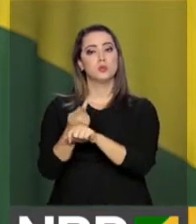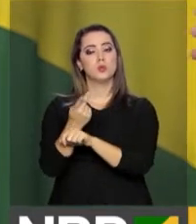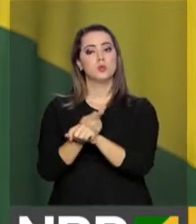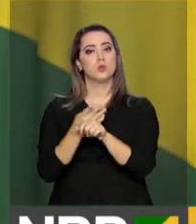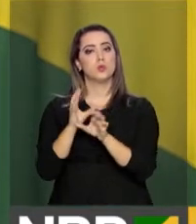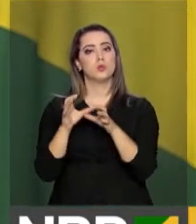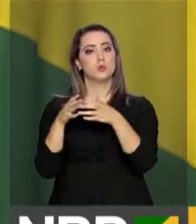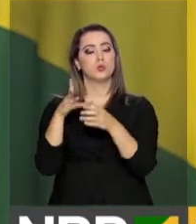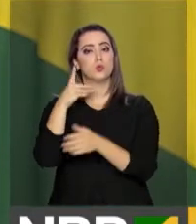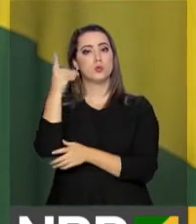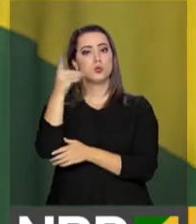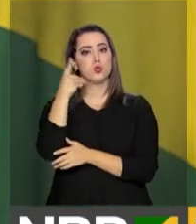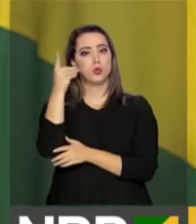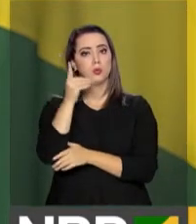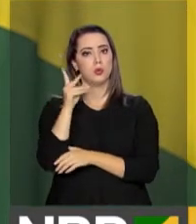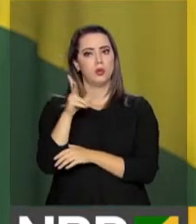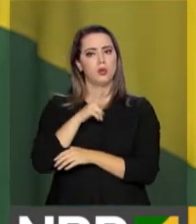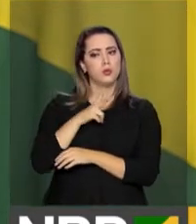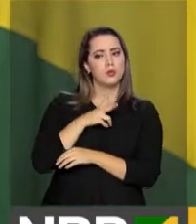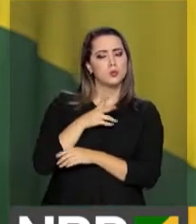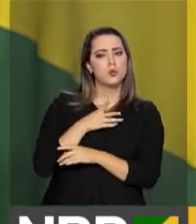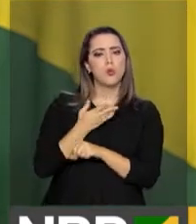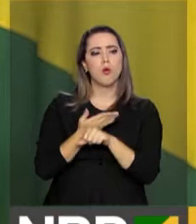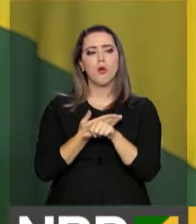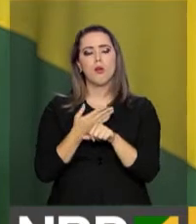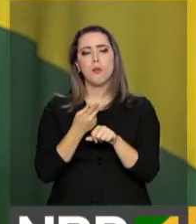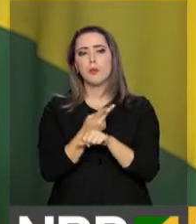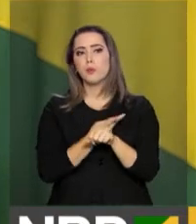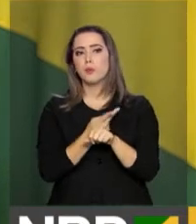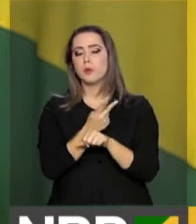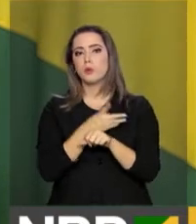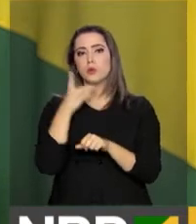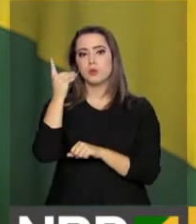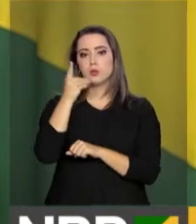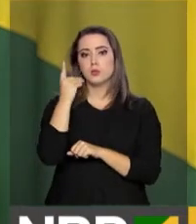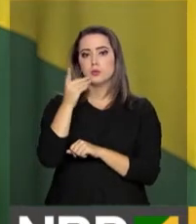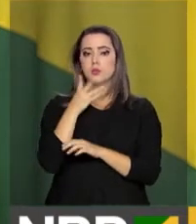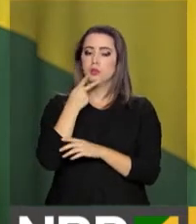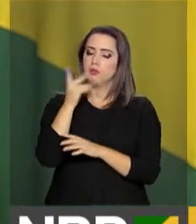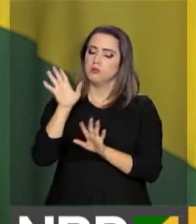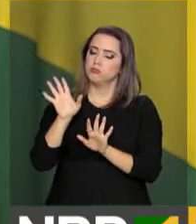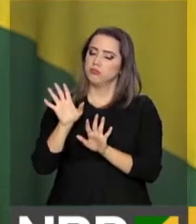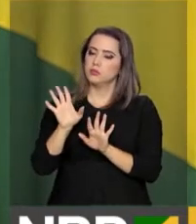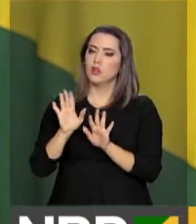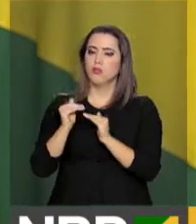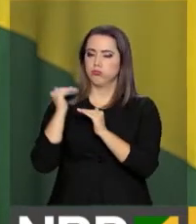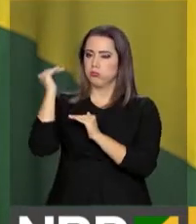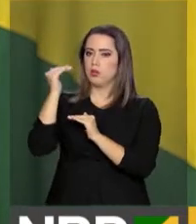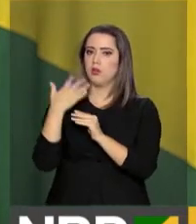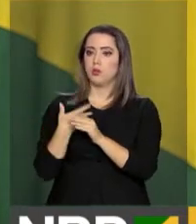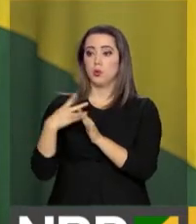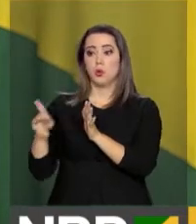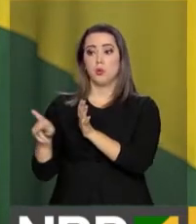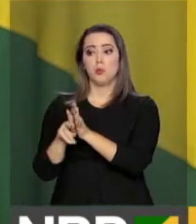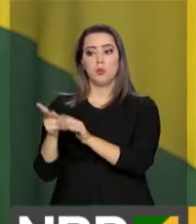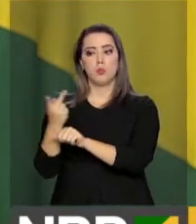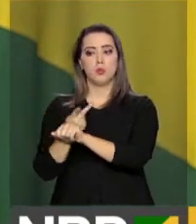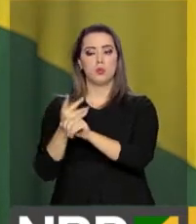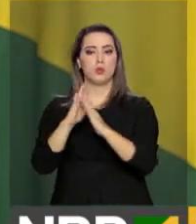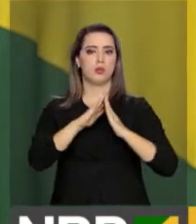deputados pessoalmente indo até acho que houve um certo exagero da notícia indo às suas casas para